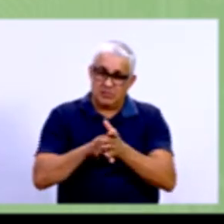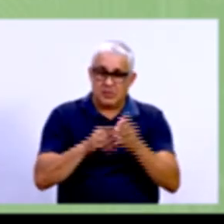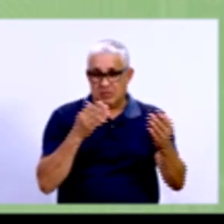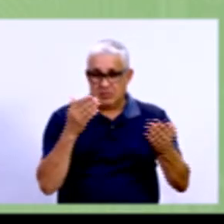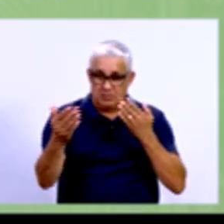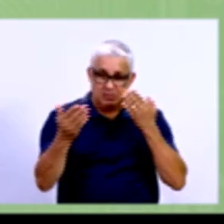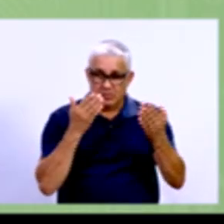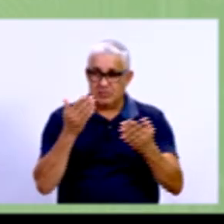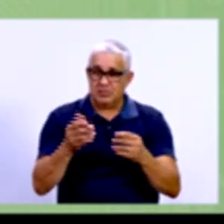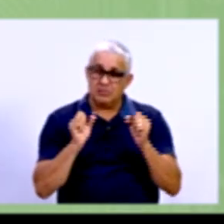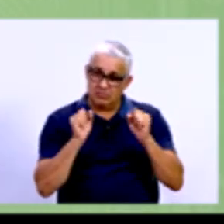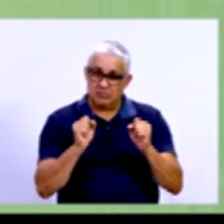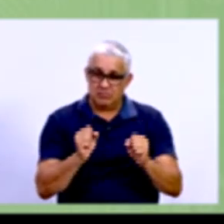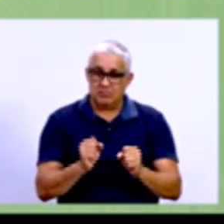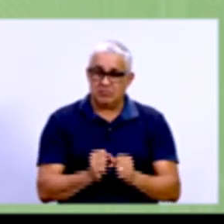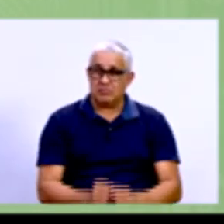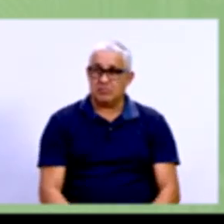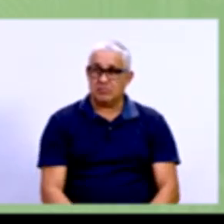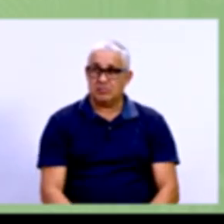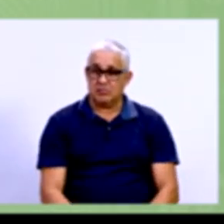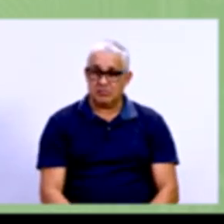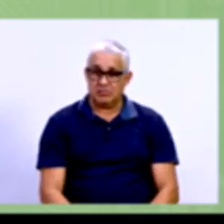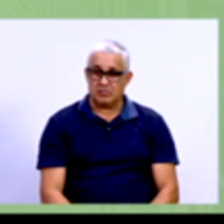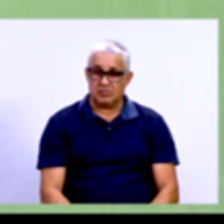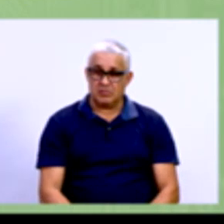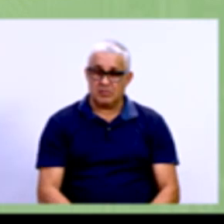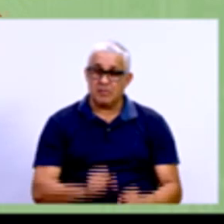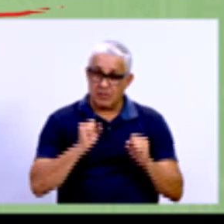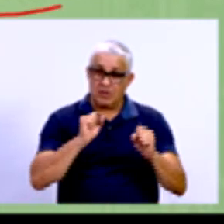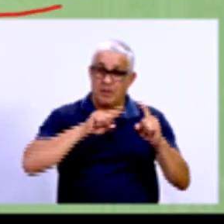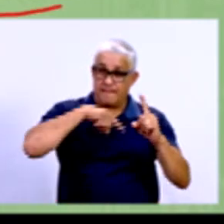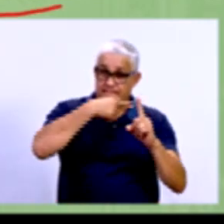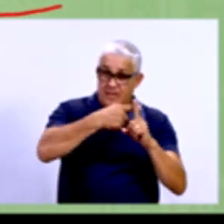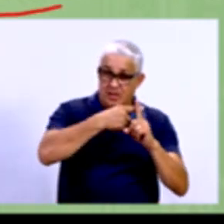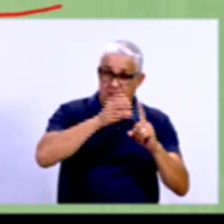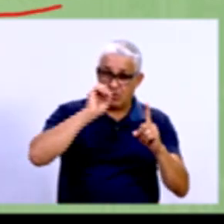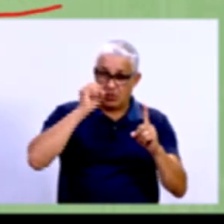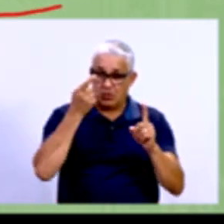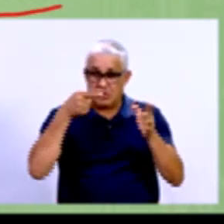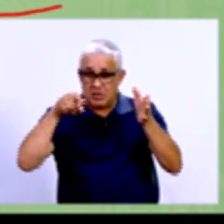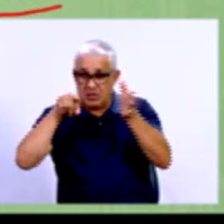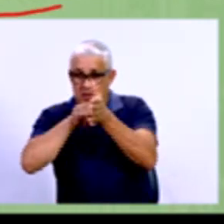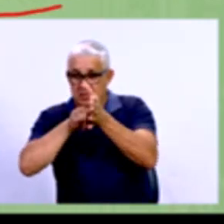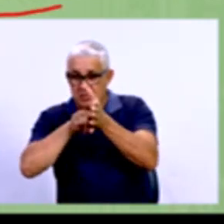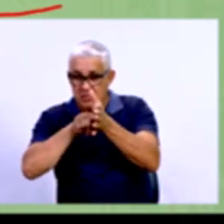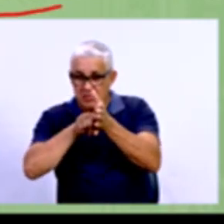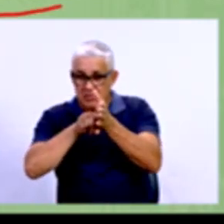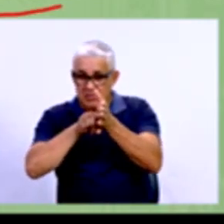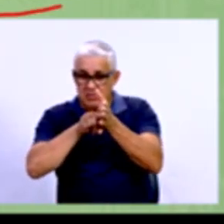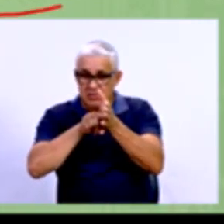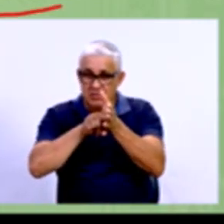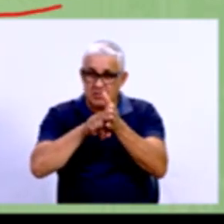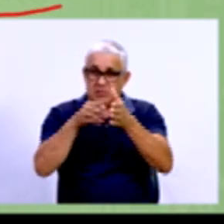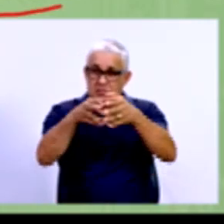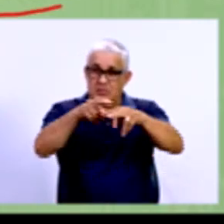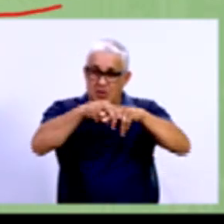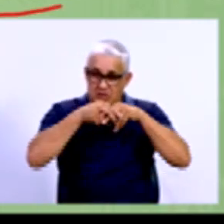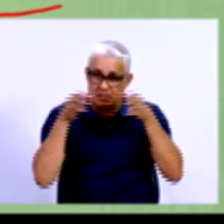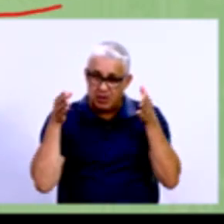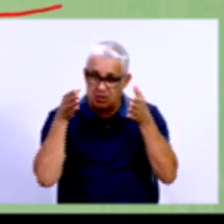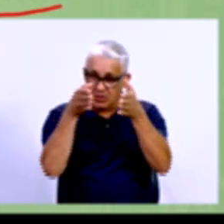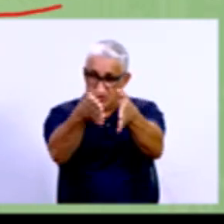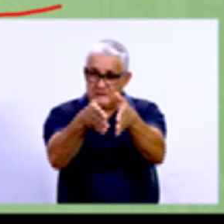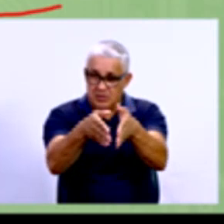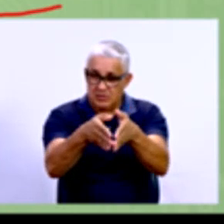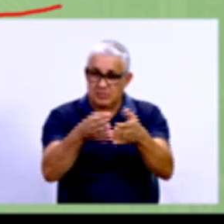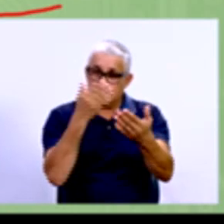Uma correlação pode ser descrita como positiva ou negativa quanto à sua direção. Então, dentro das